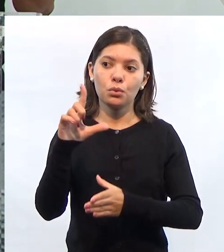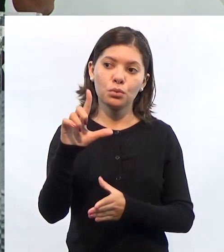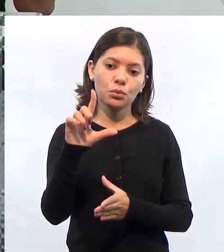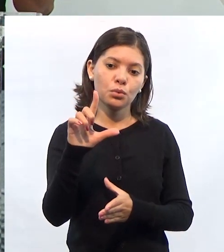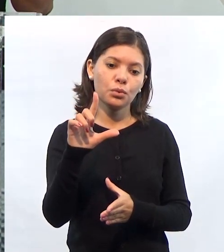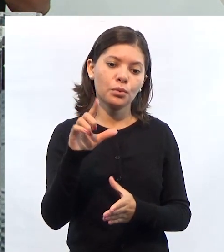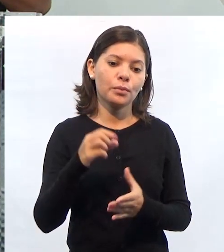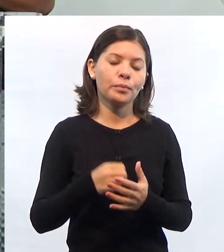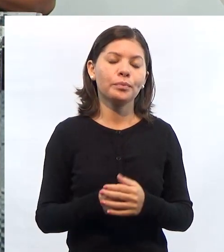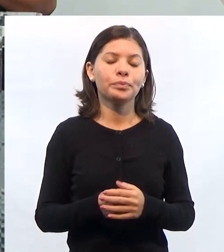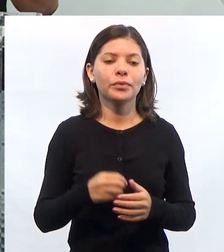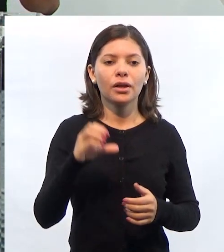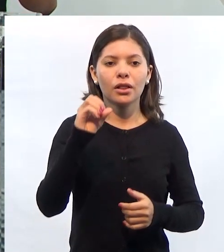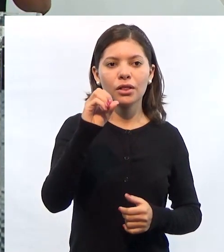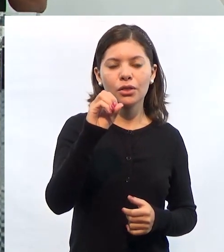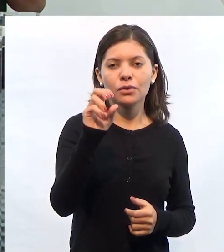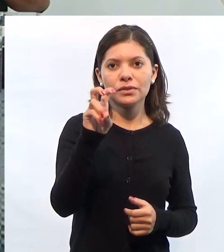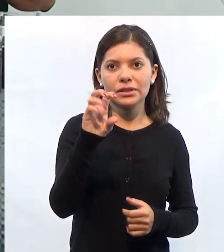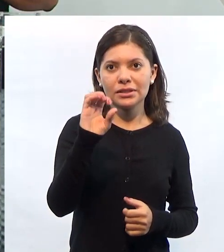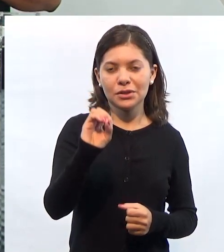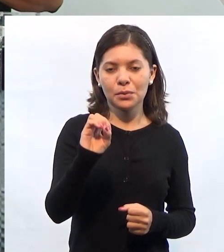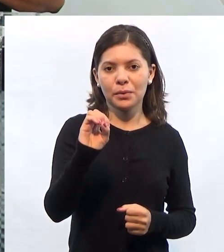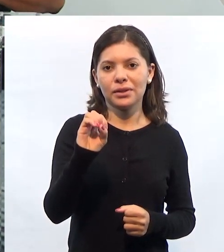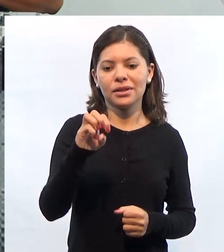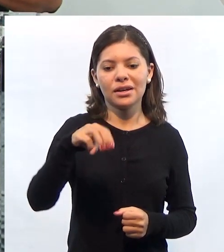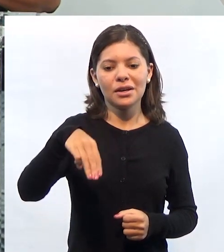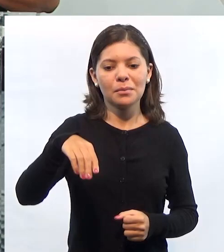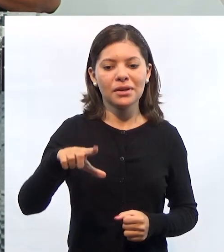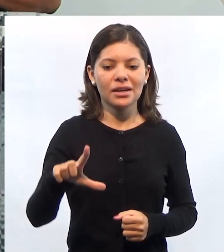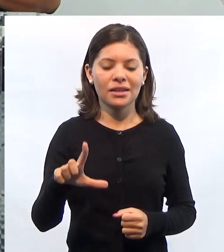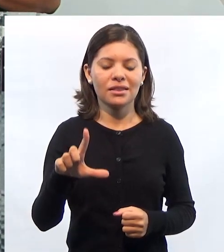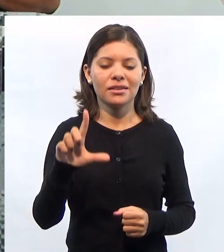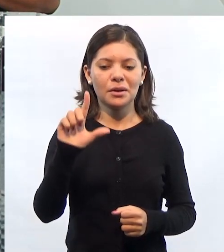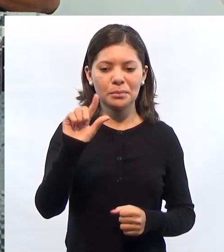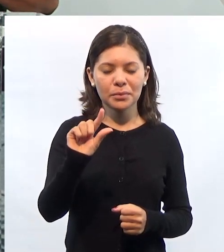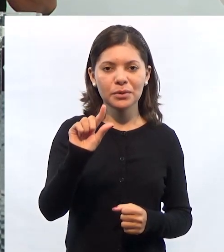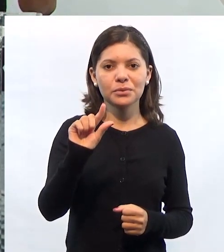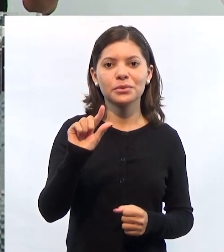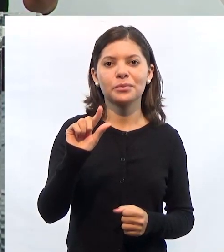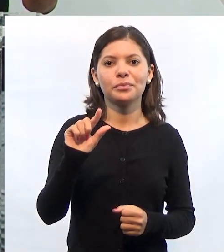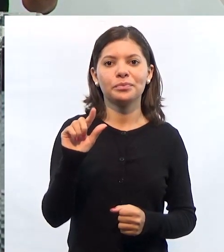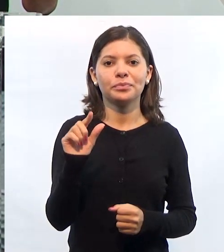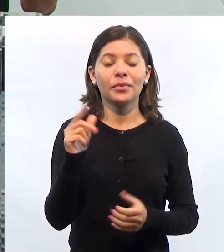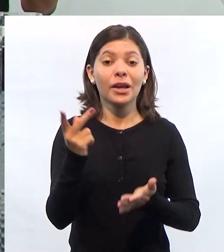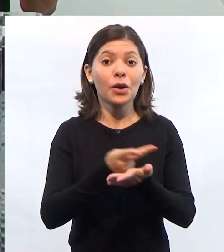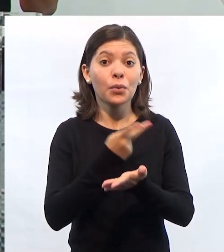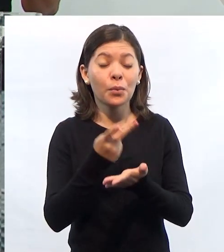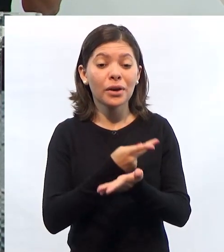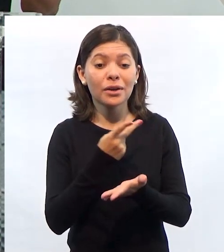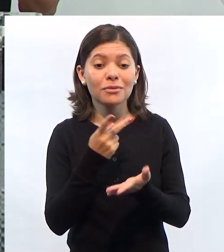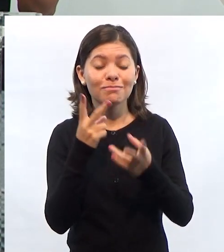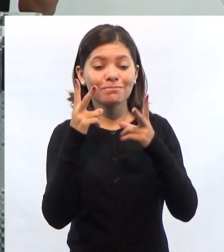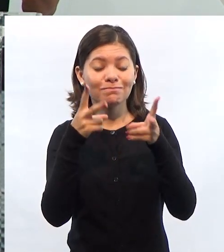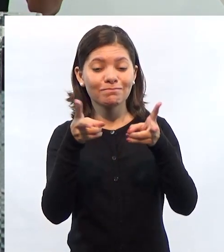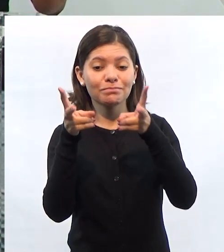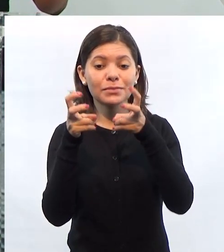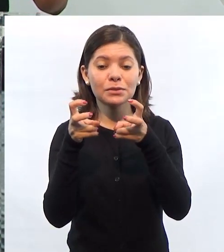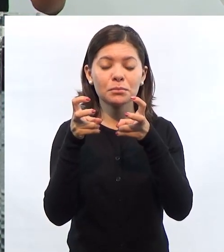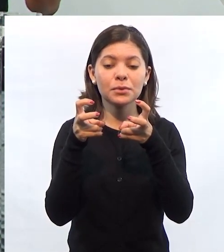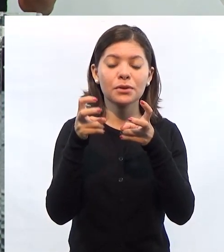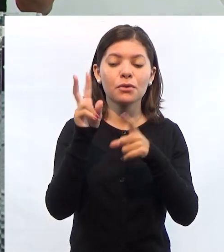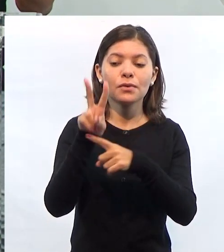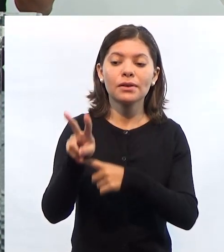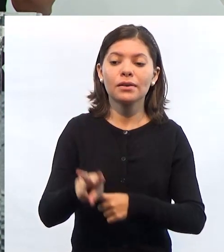um litro 950 ml 50 ml a menos E aí esse erro foi descoberto Foi